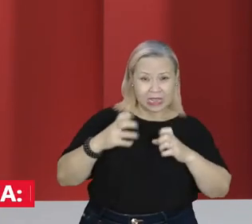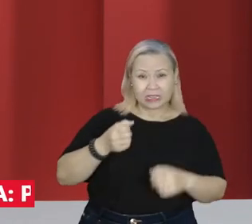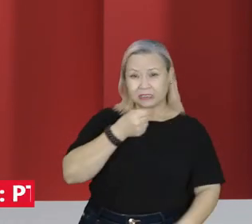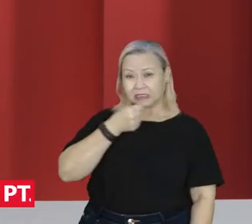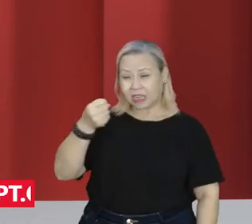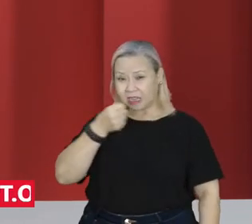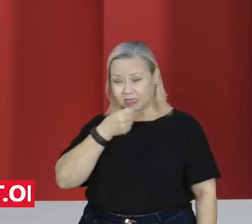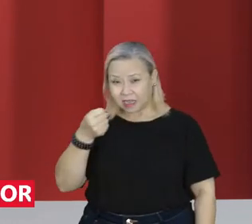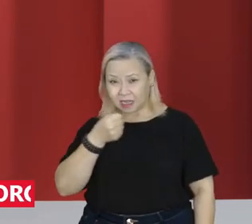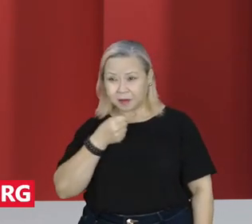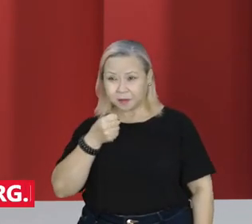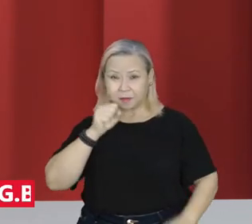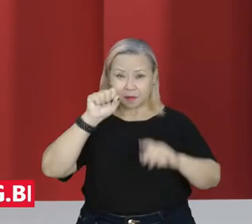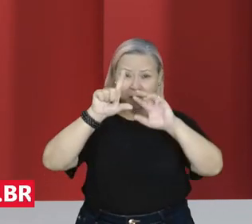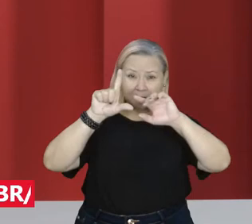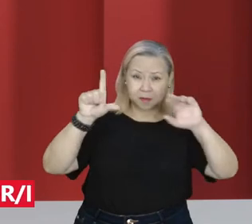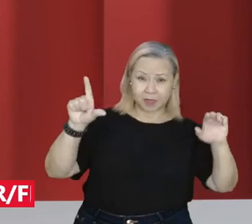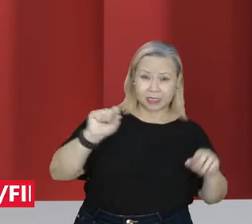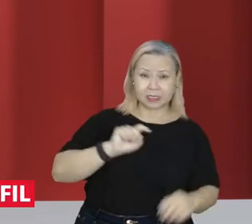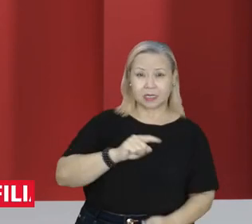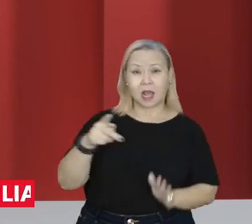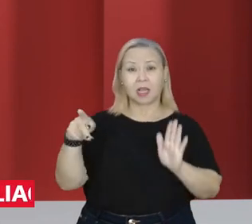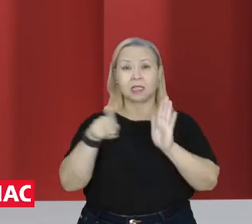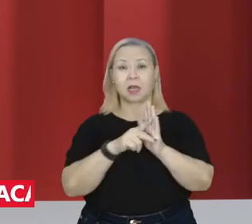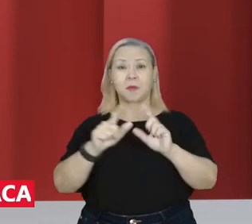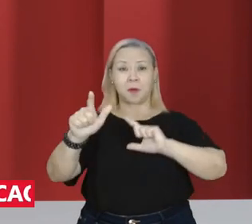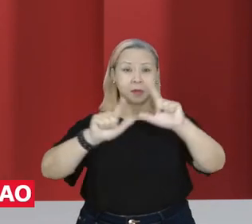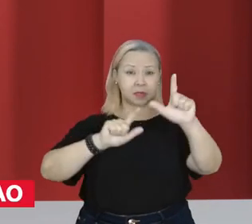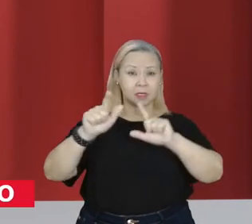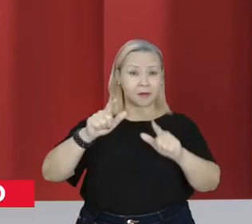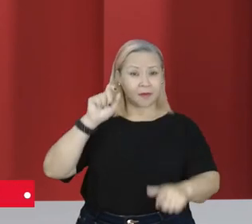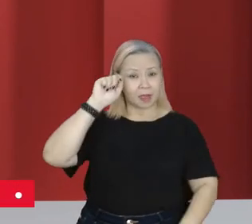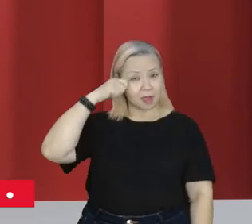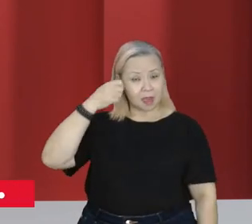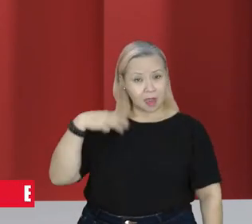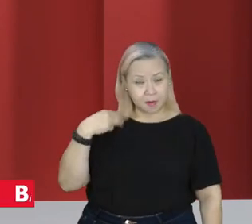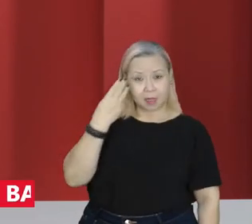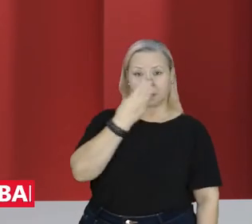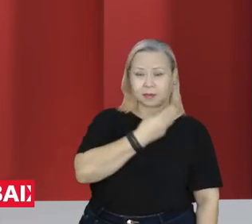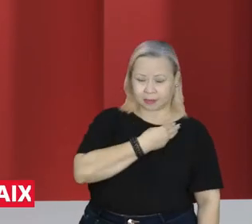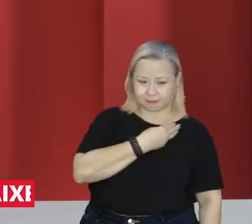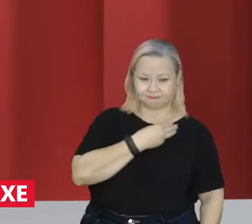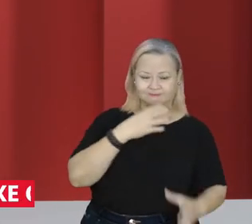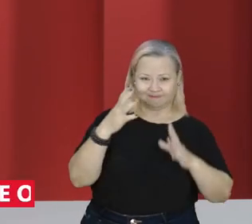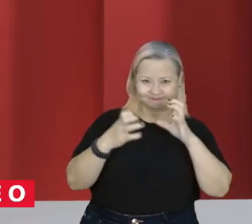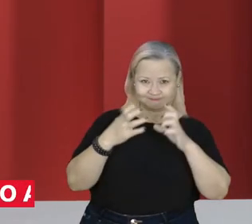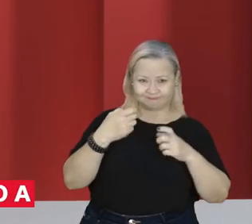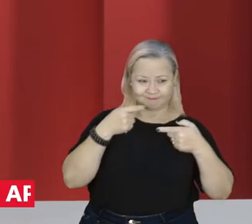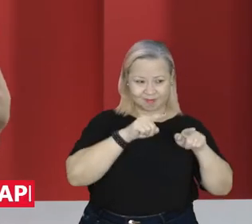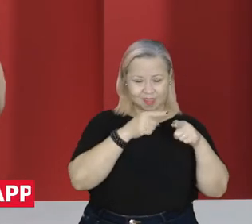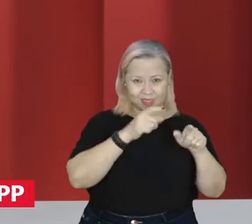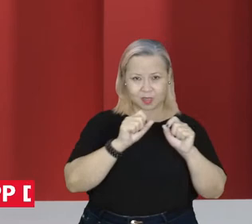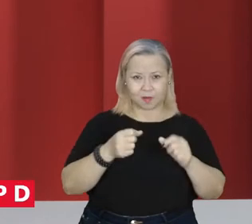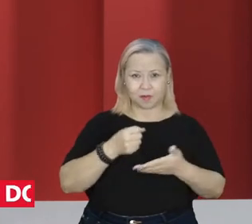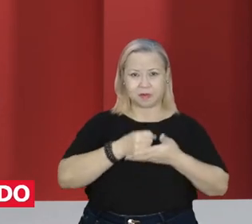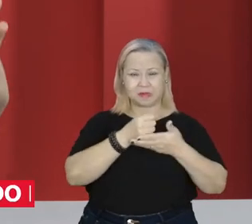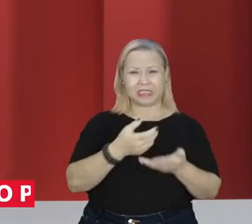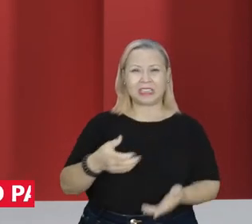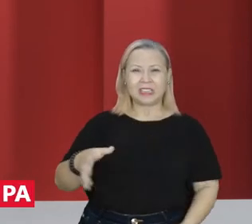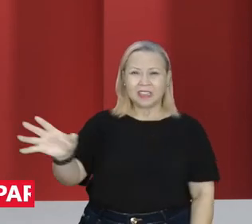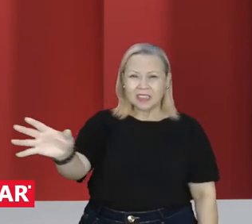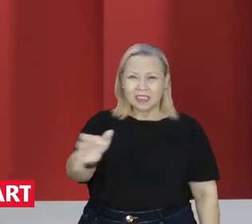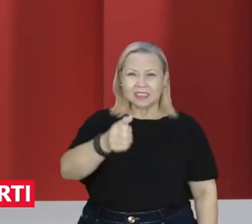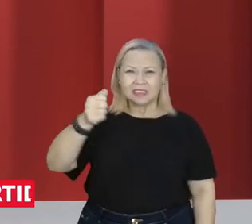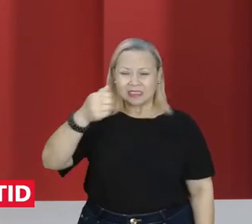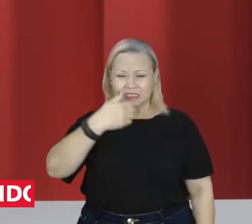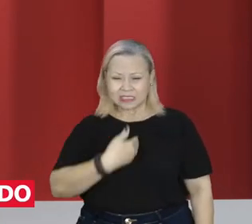imprensa da própria TV Aparecida, né, foi agredida pelos apoiadores, eles tomando cerveja, fazendo ali